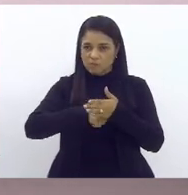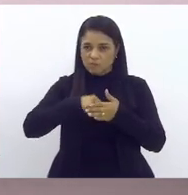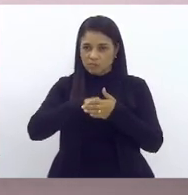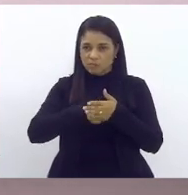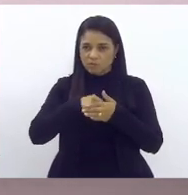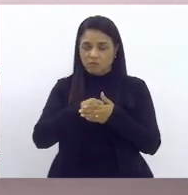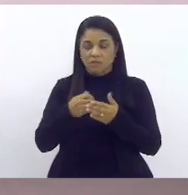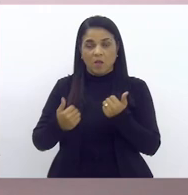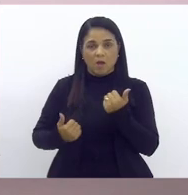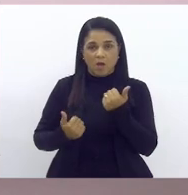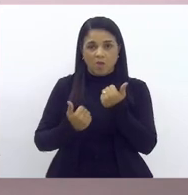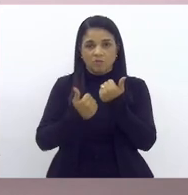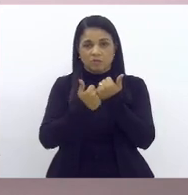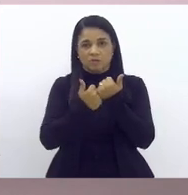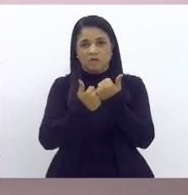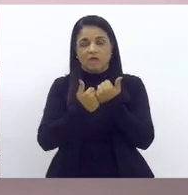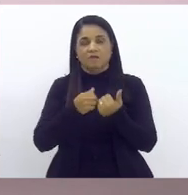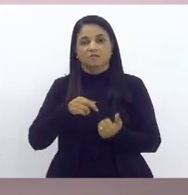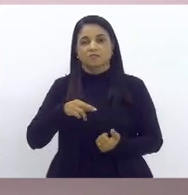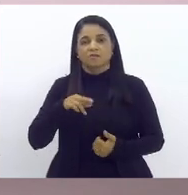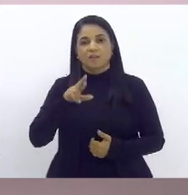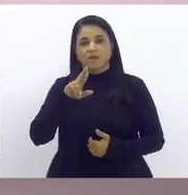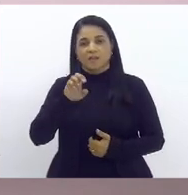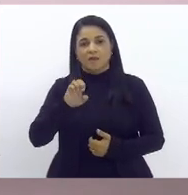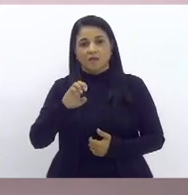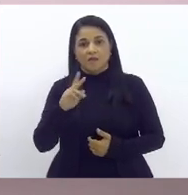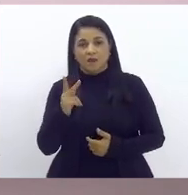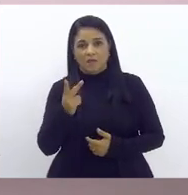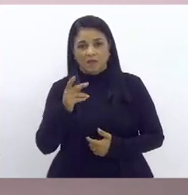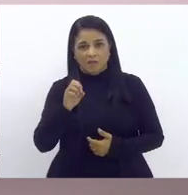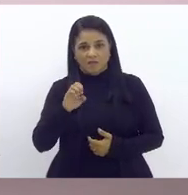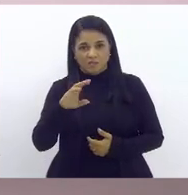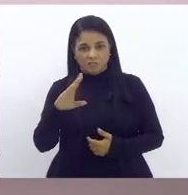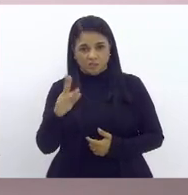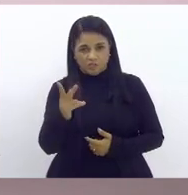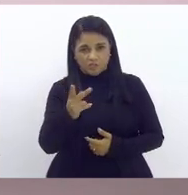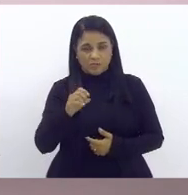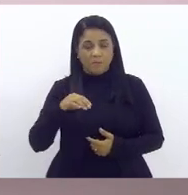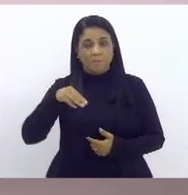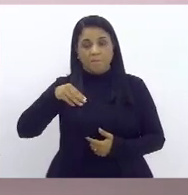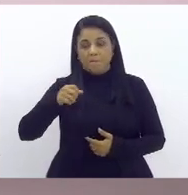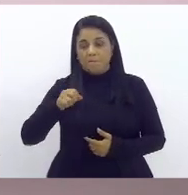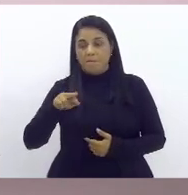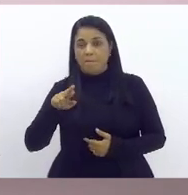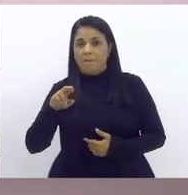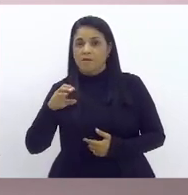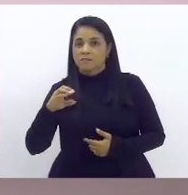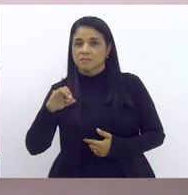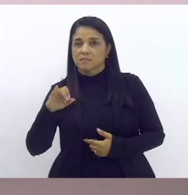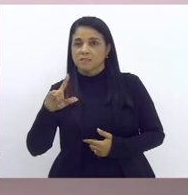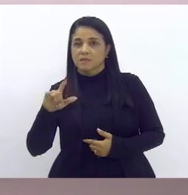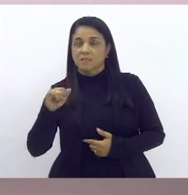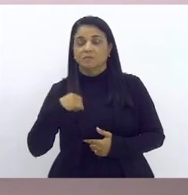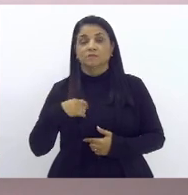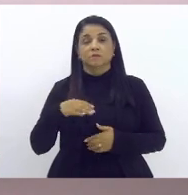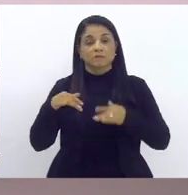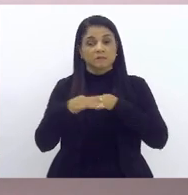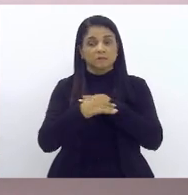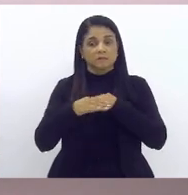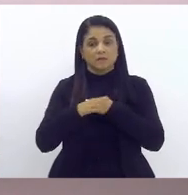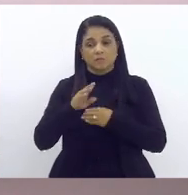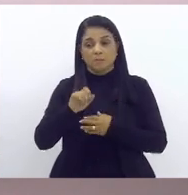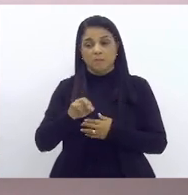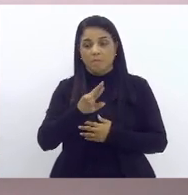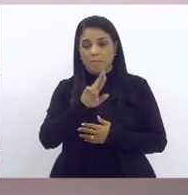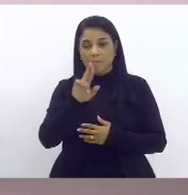a auxiliar, né, de recreação, de creche, Marcília. Nós somos de Barra Mansa, nós